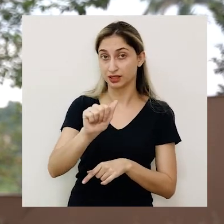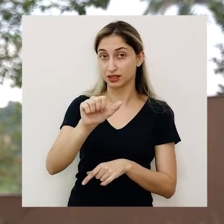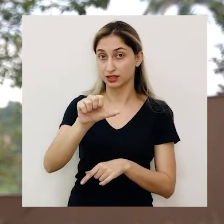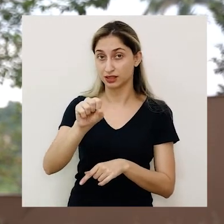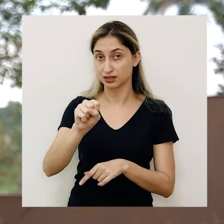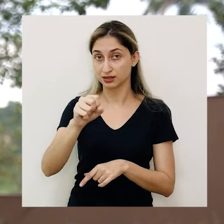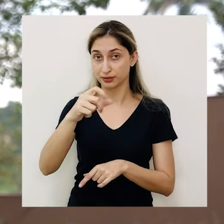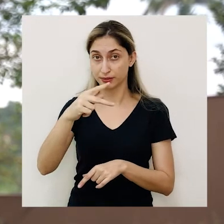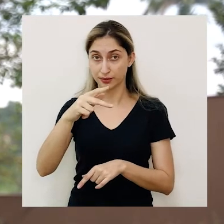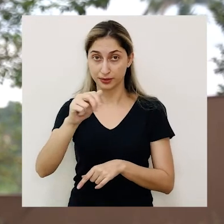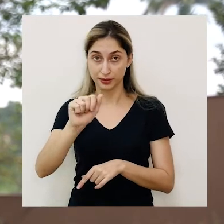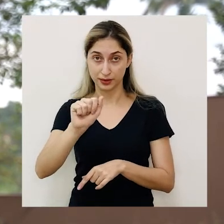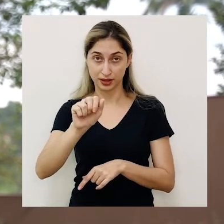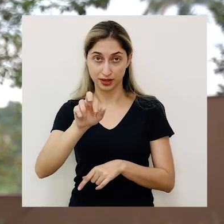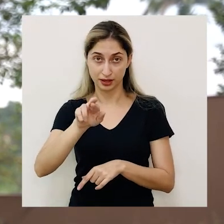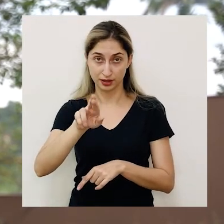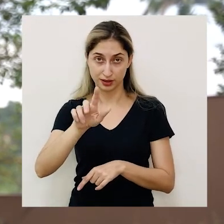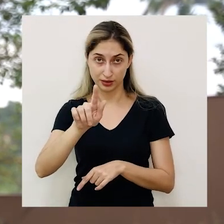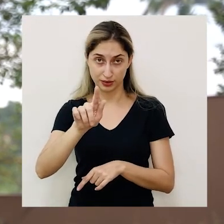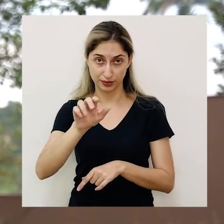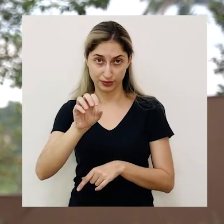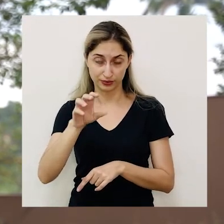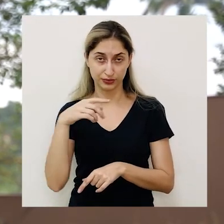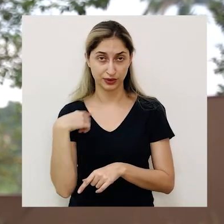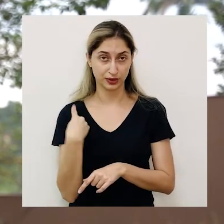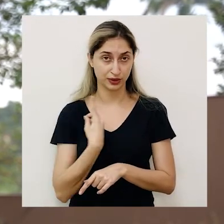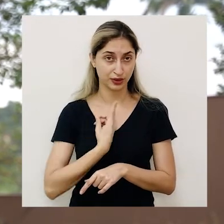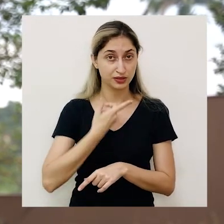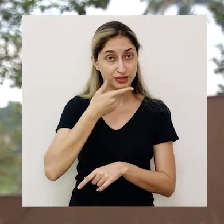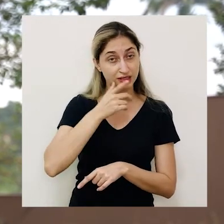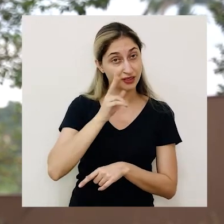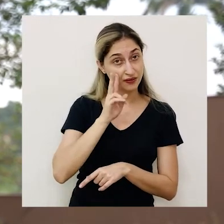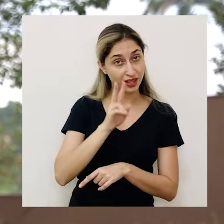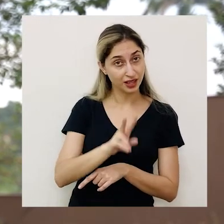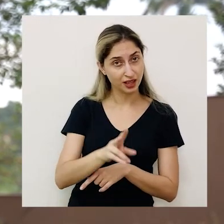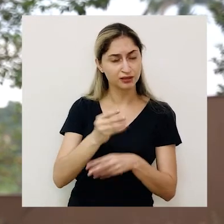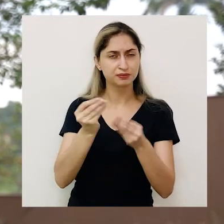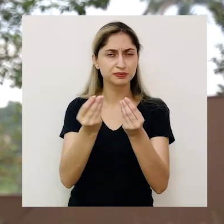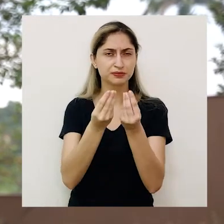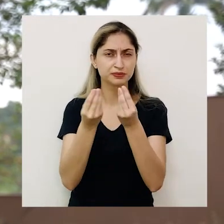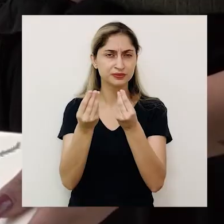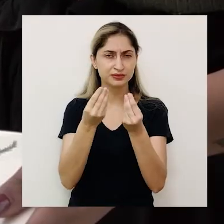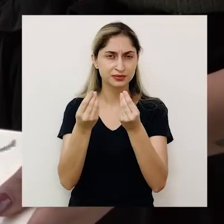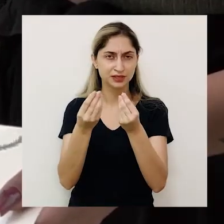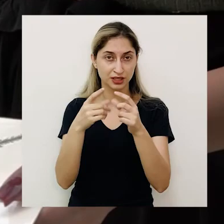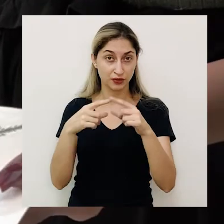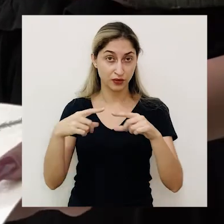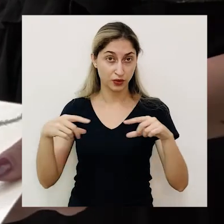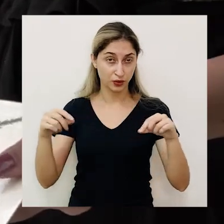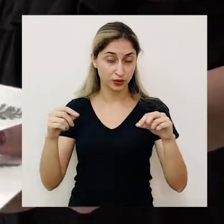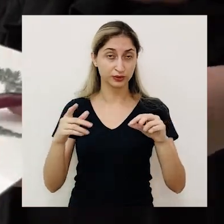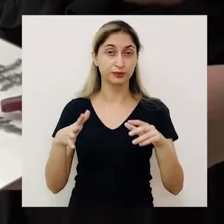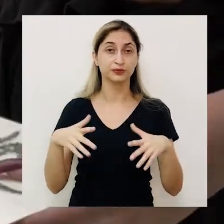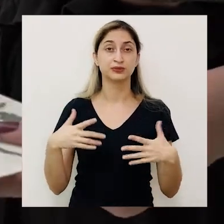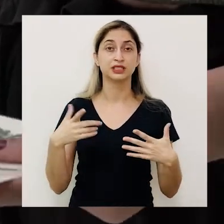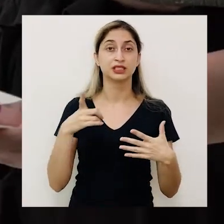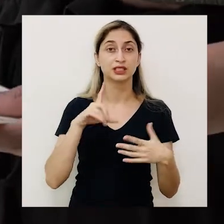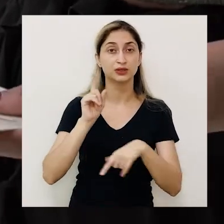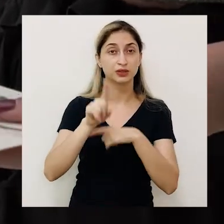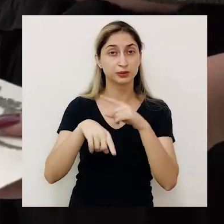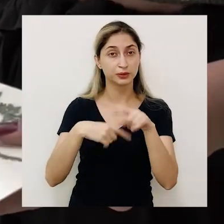sagrado, né. No caso do aspargo plumoso, a gente consegue visualizar, né, a textura dessas folhas. E